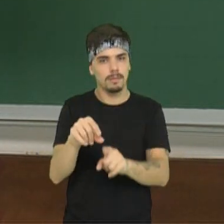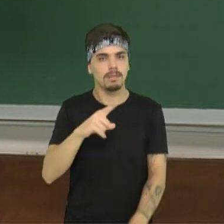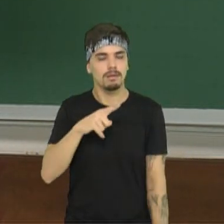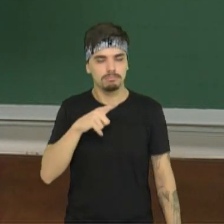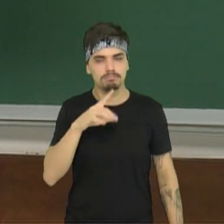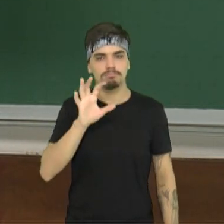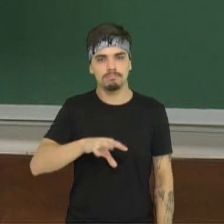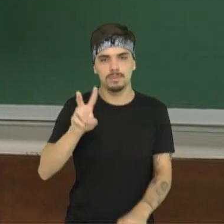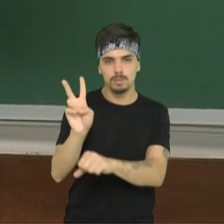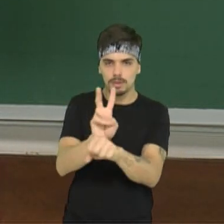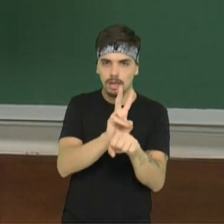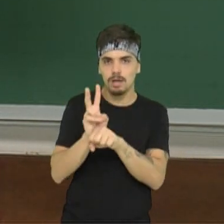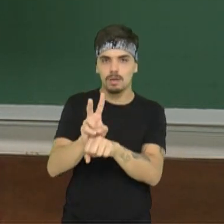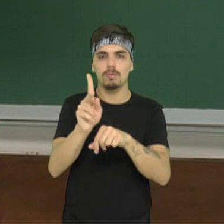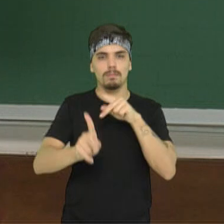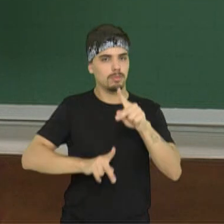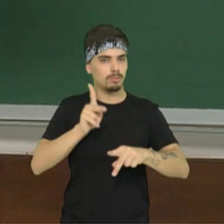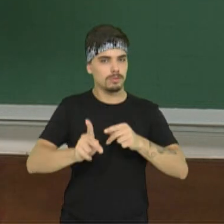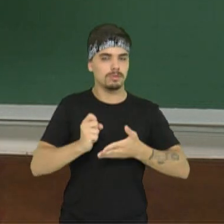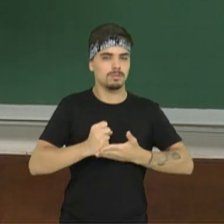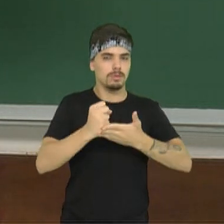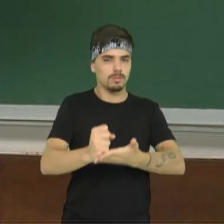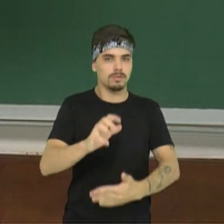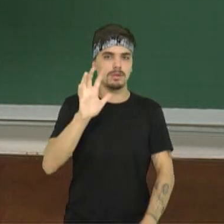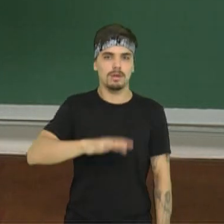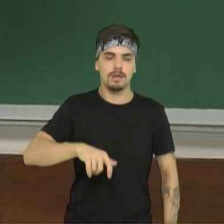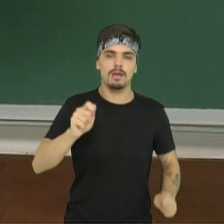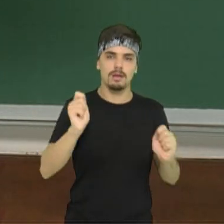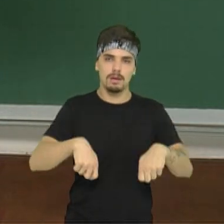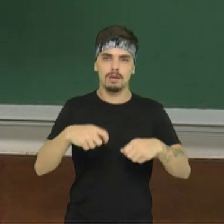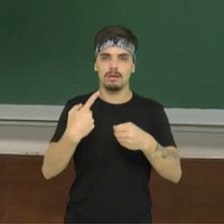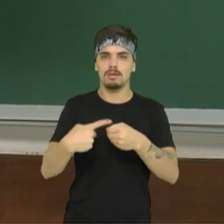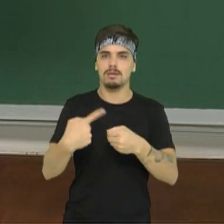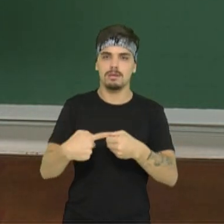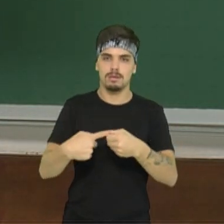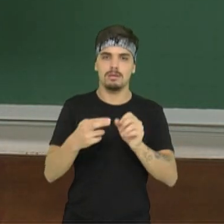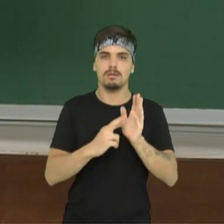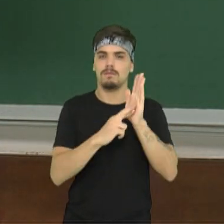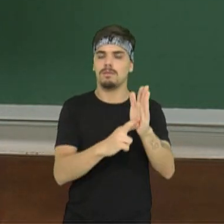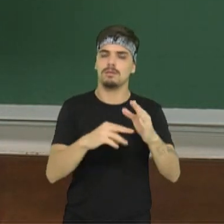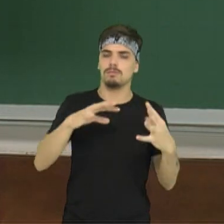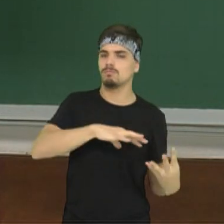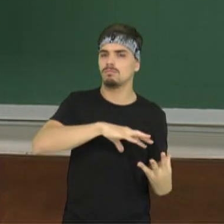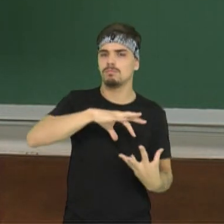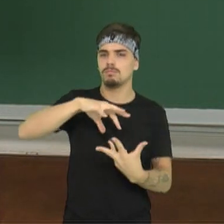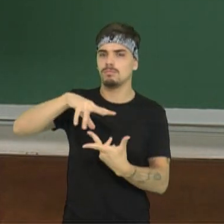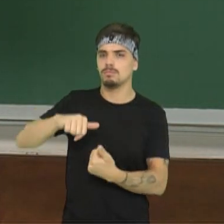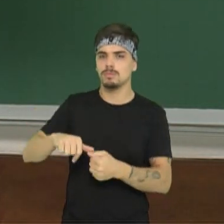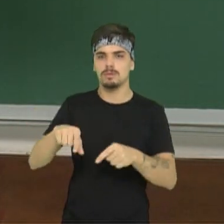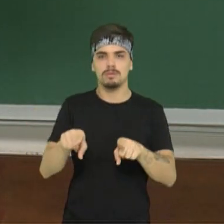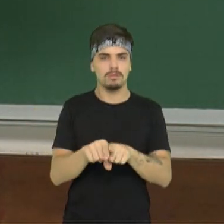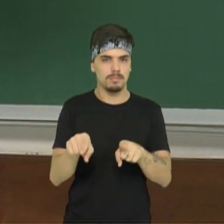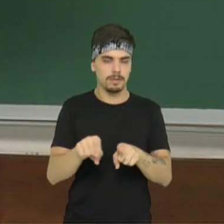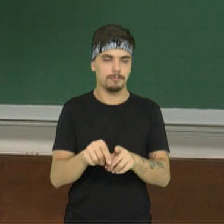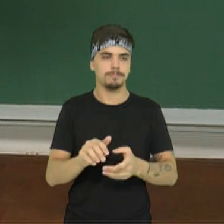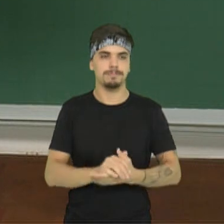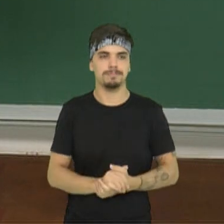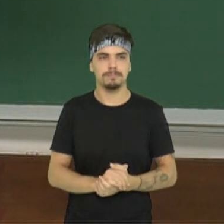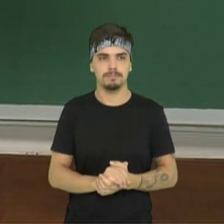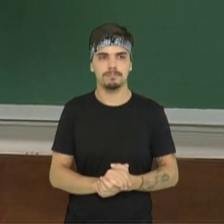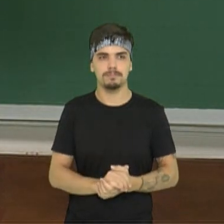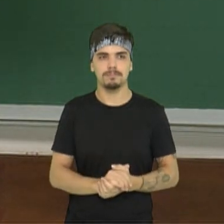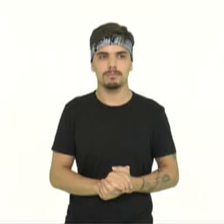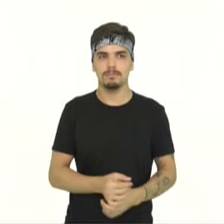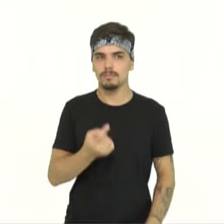os cuidados da população também contribuem para que seja uma cidade de referência mundial, uma cidade global.